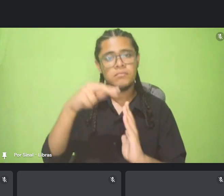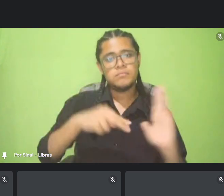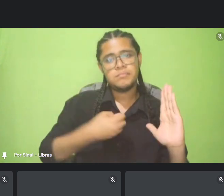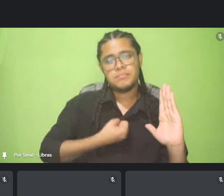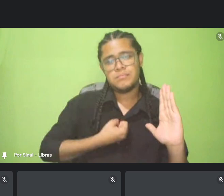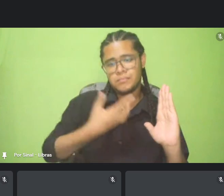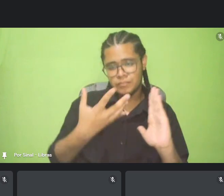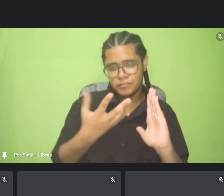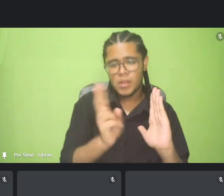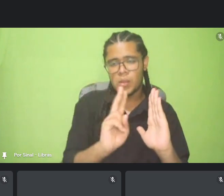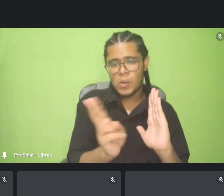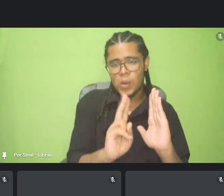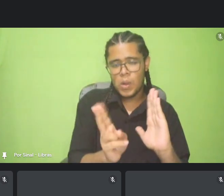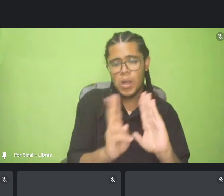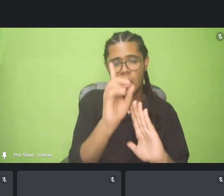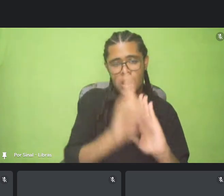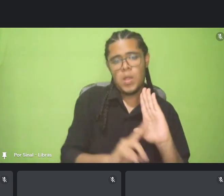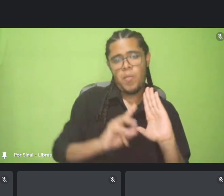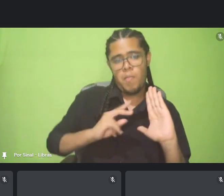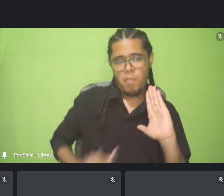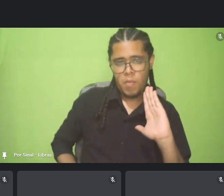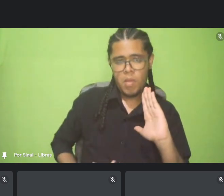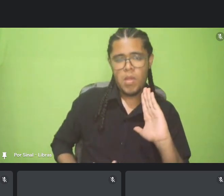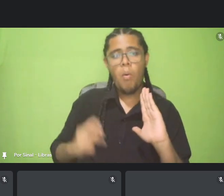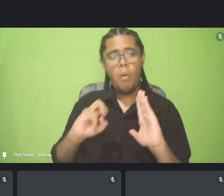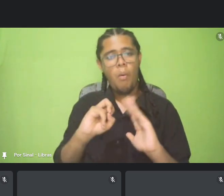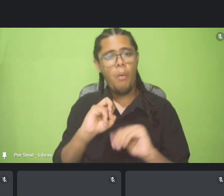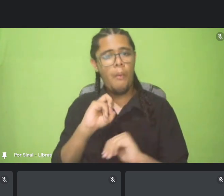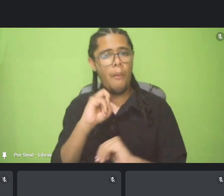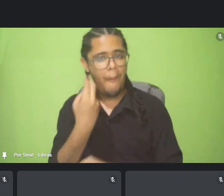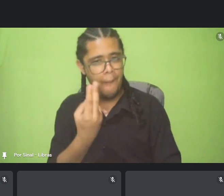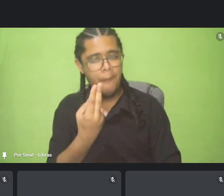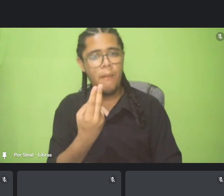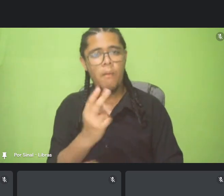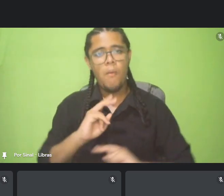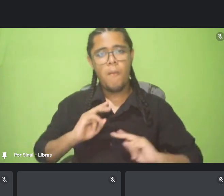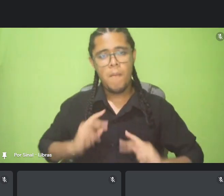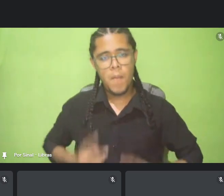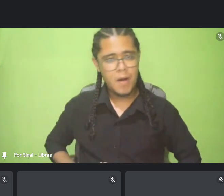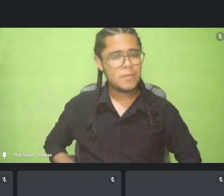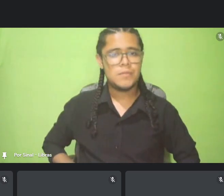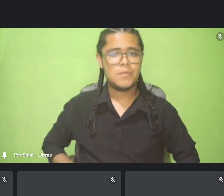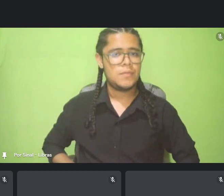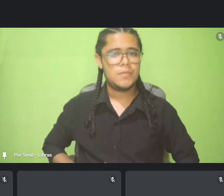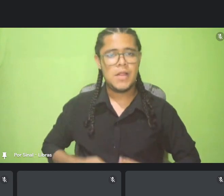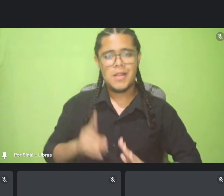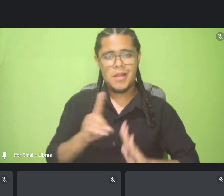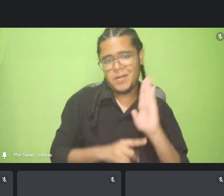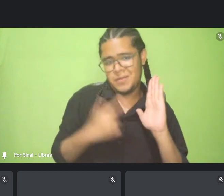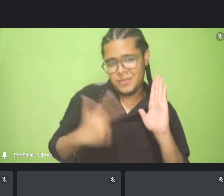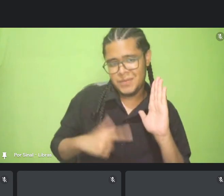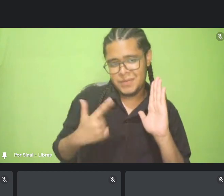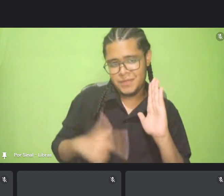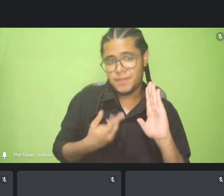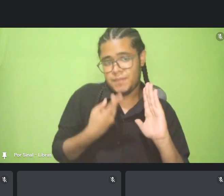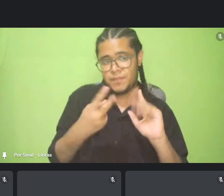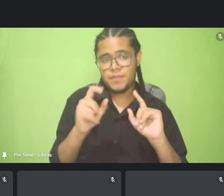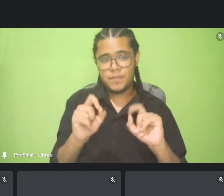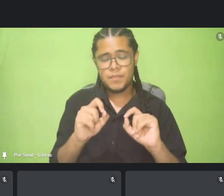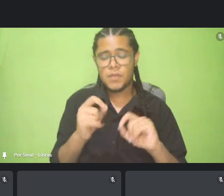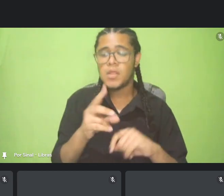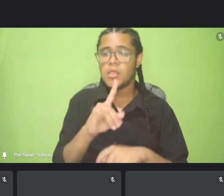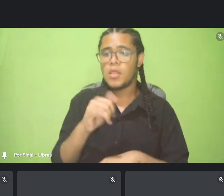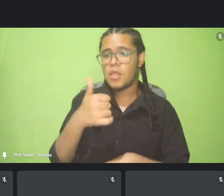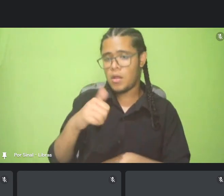chamada Direitos Humanos ou Humanos em Direitos. Se diz assim, ó... 10 de dezembro,